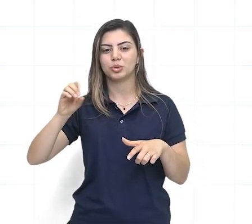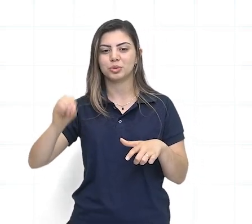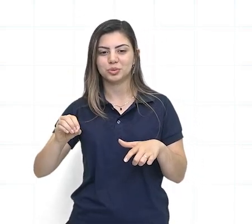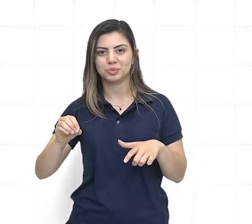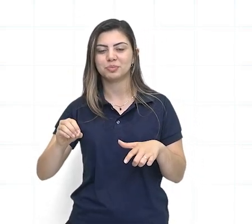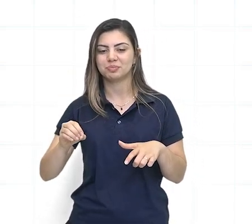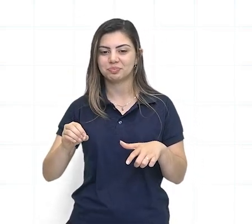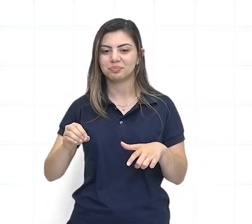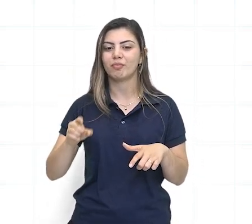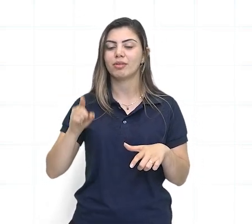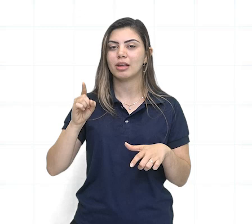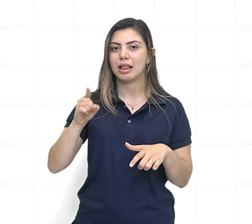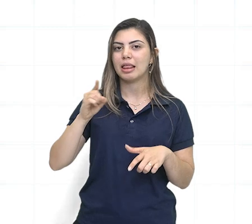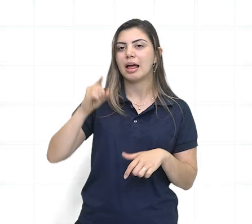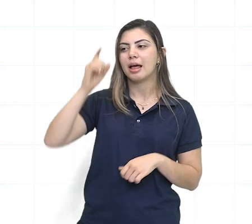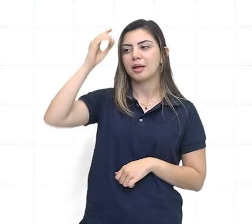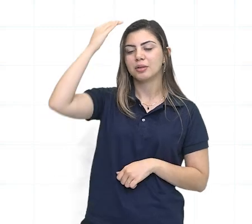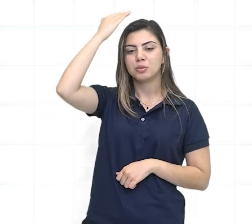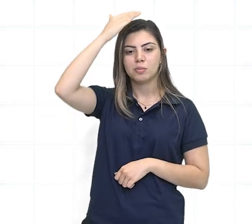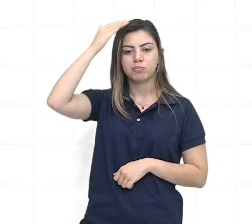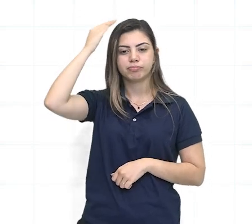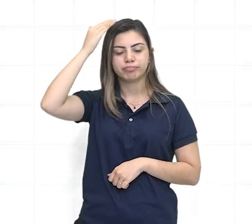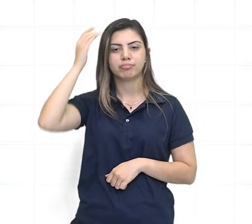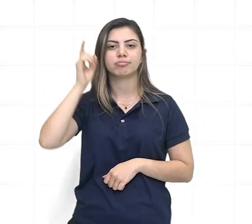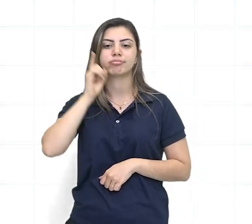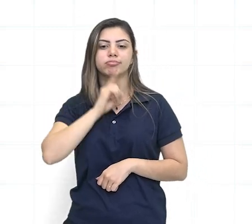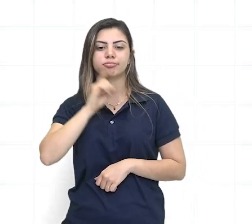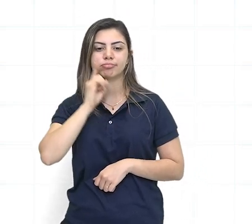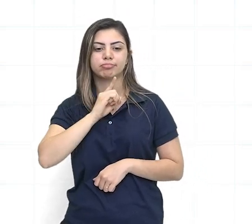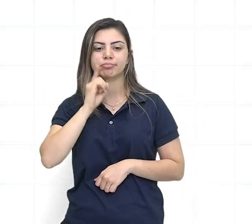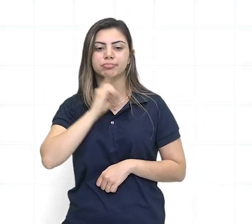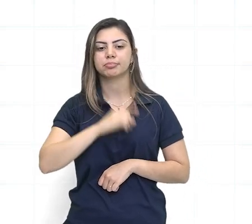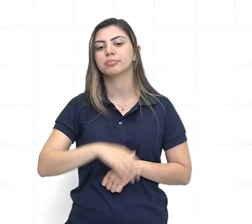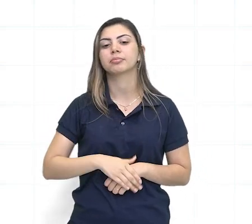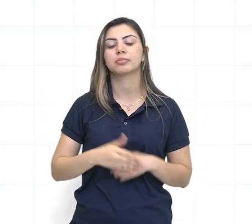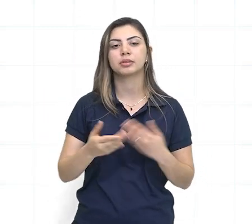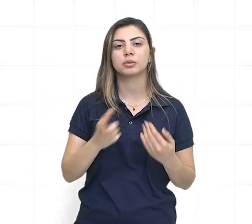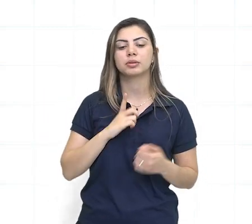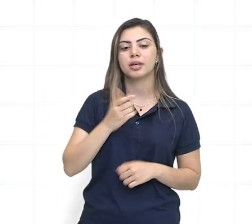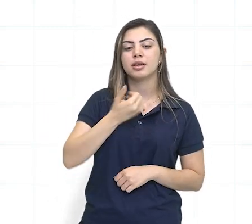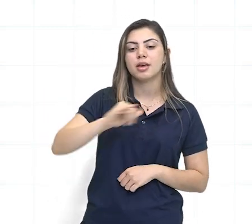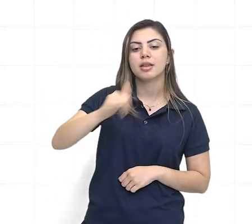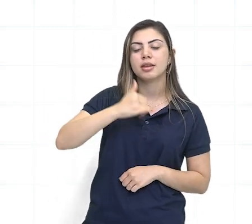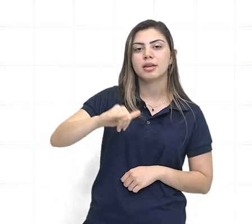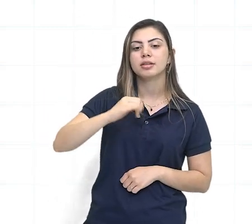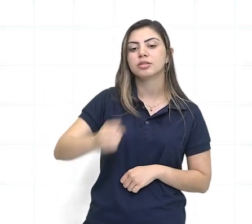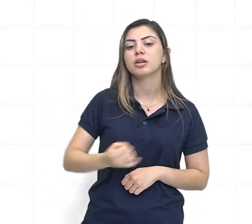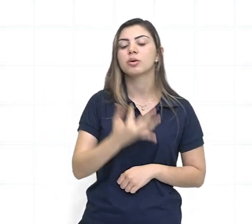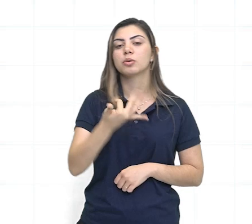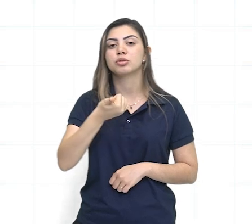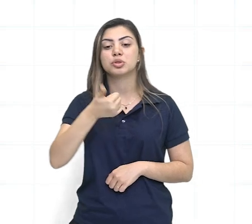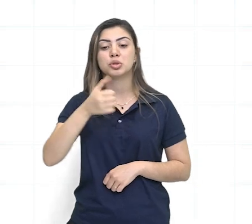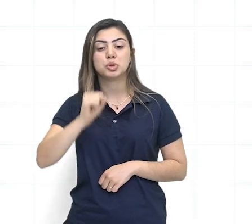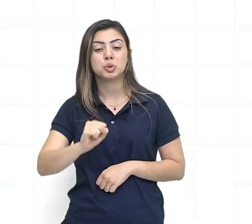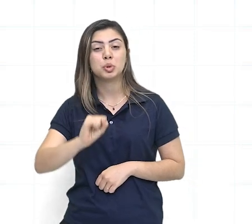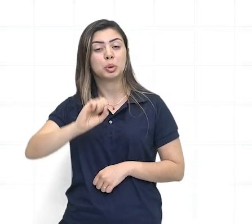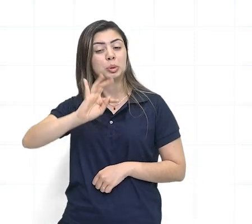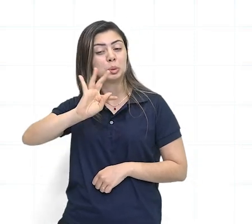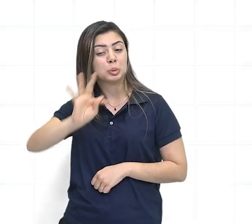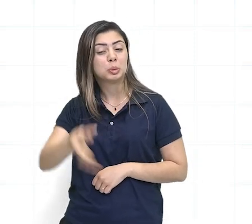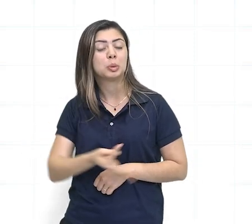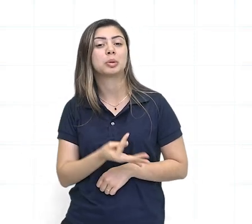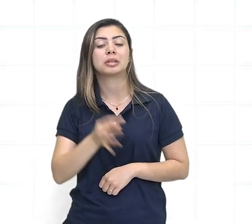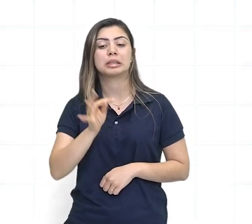Alamogordo, Novo México, Estados Unidos. Liberou energia equivalente a 18 toneladas